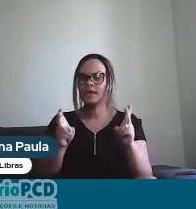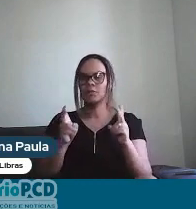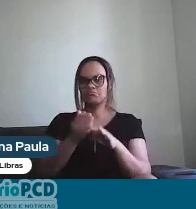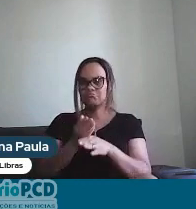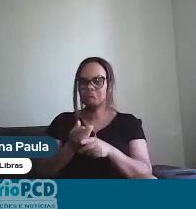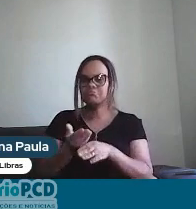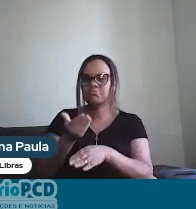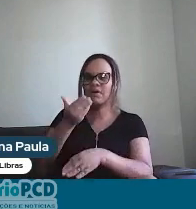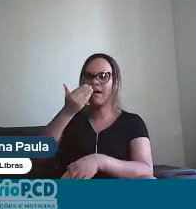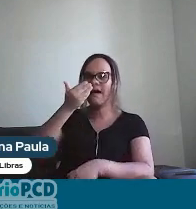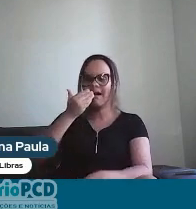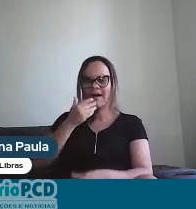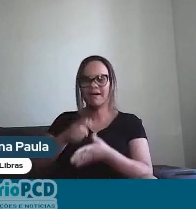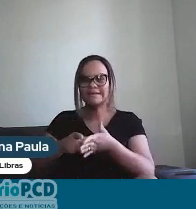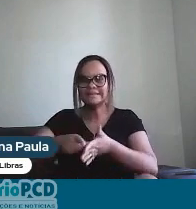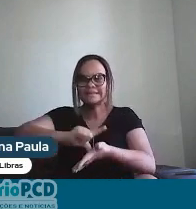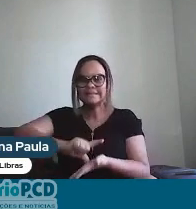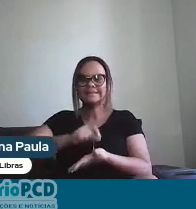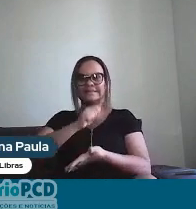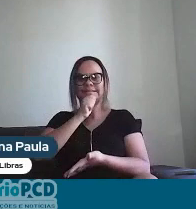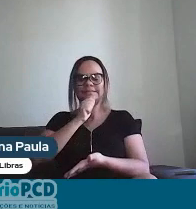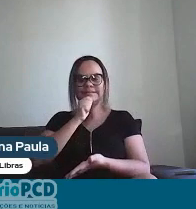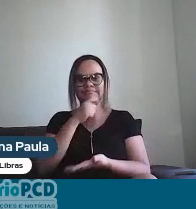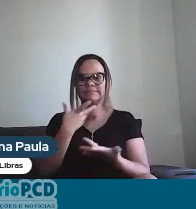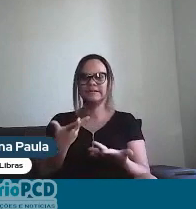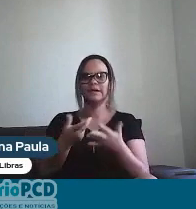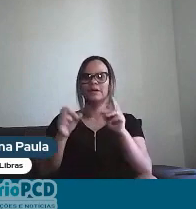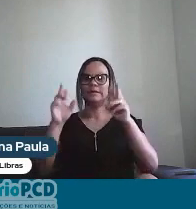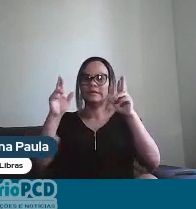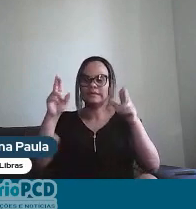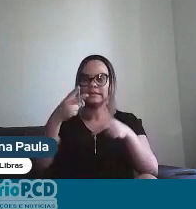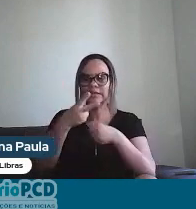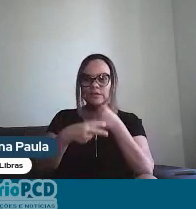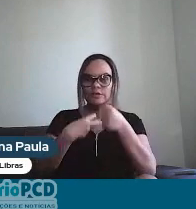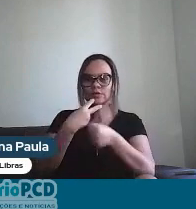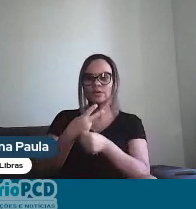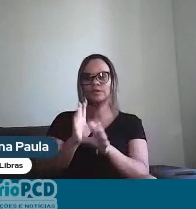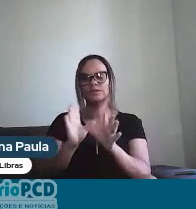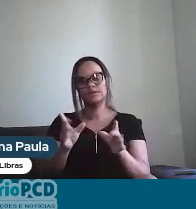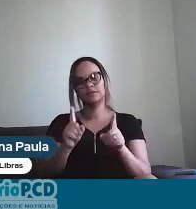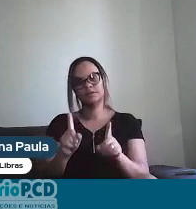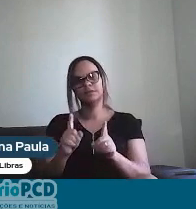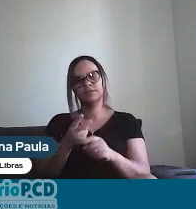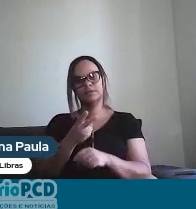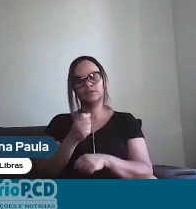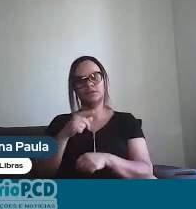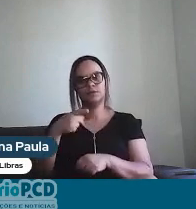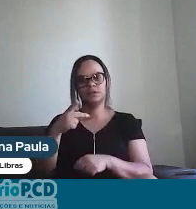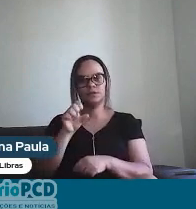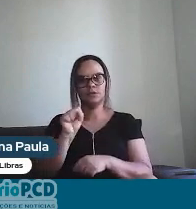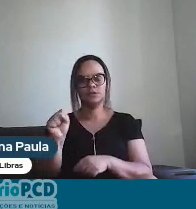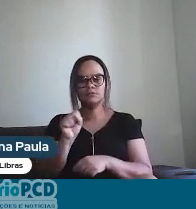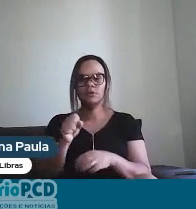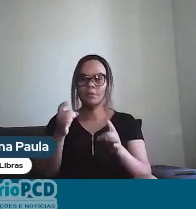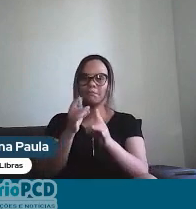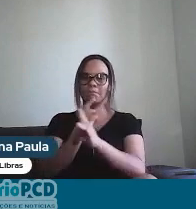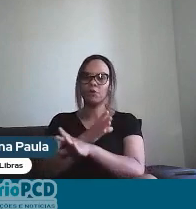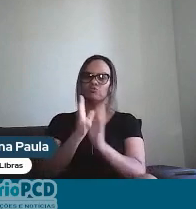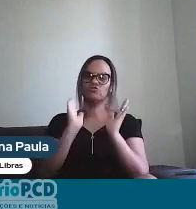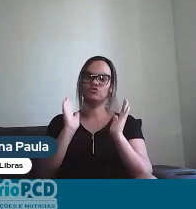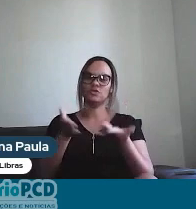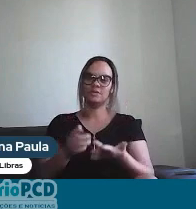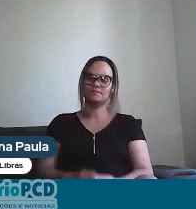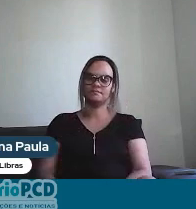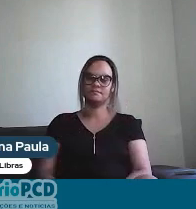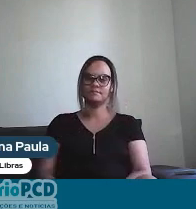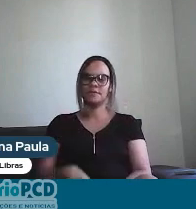em relação à implementação, pois a LBI tinha previsão de 2 anos de prazo, ou seja, janeiro de 2018 era para estar pronto, né? Isso